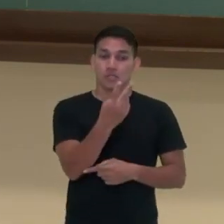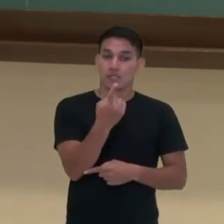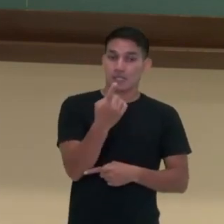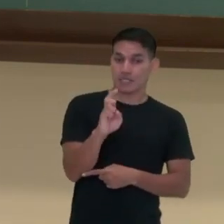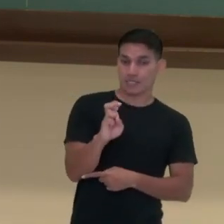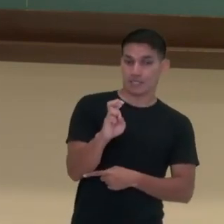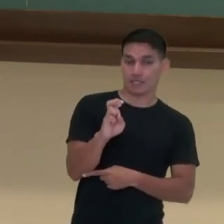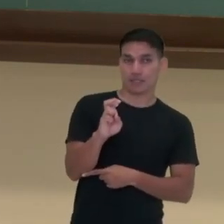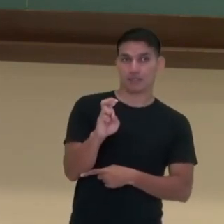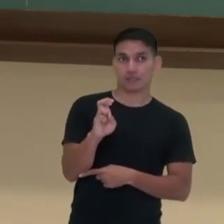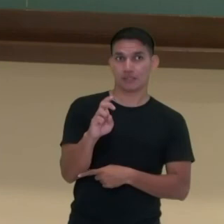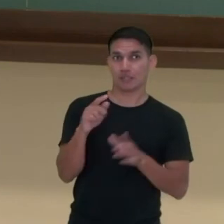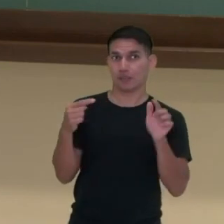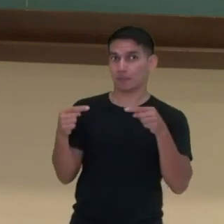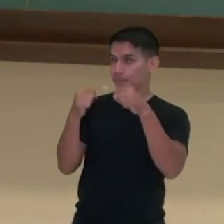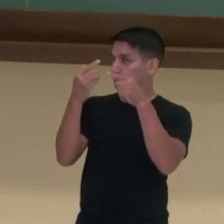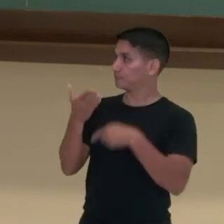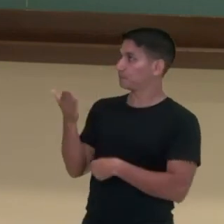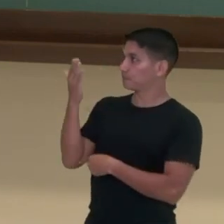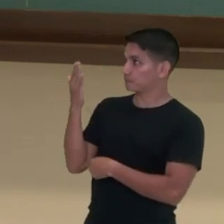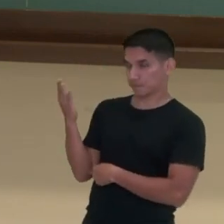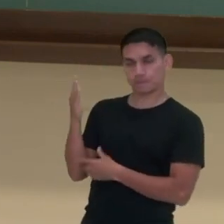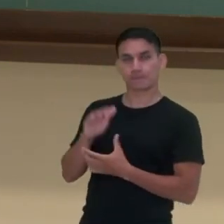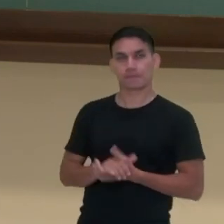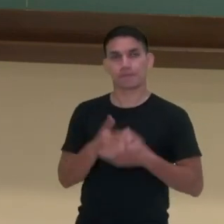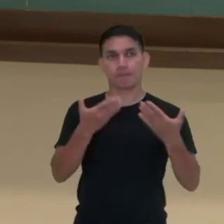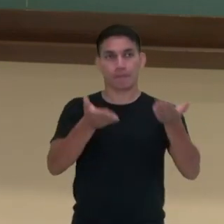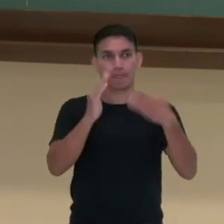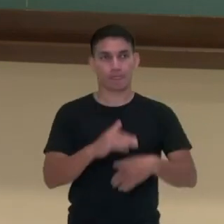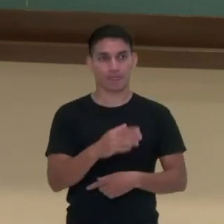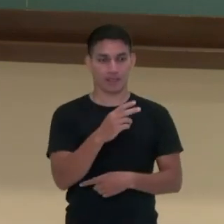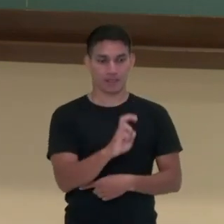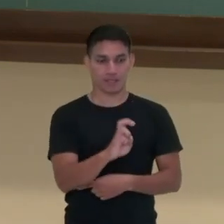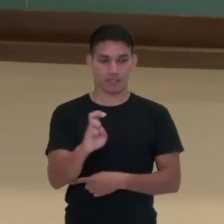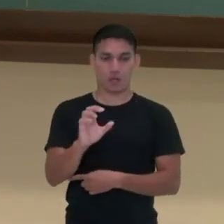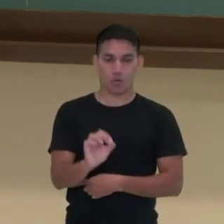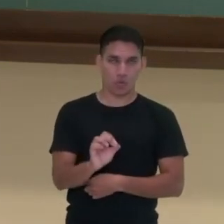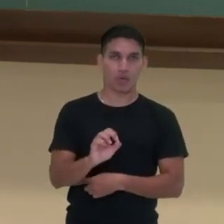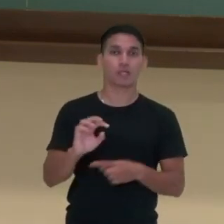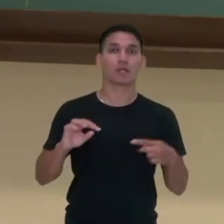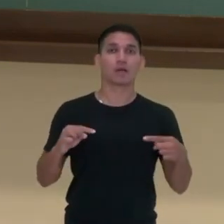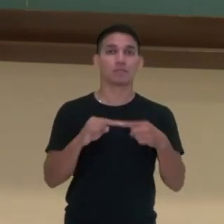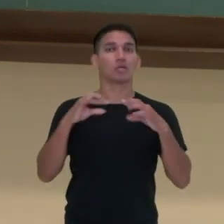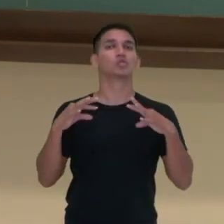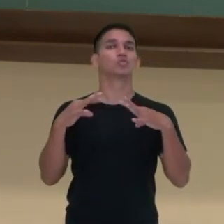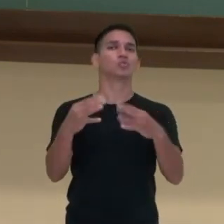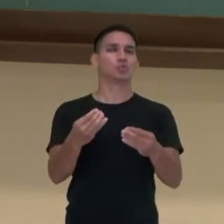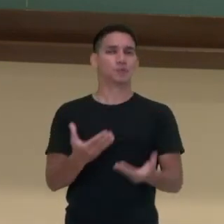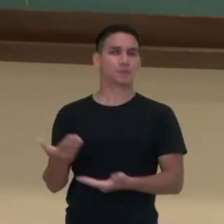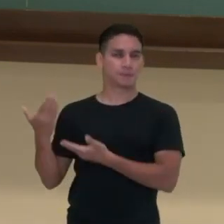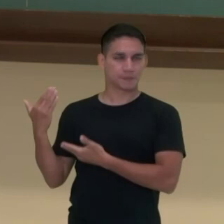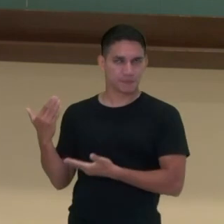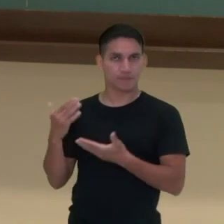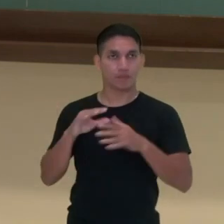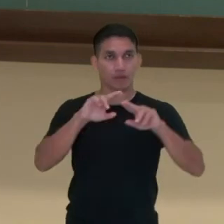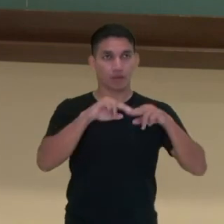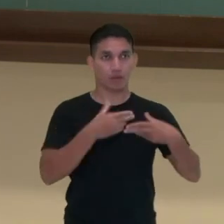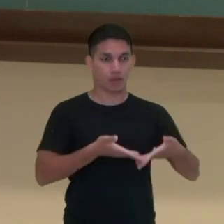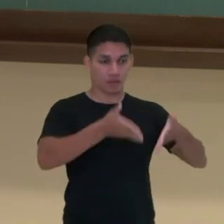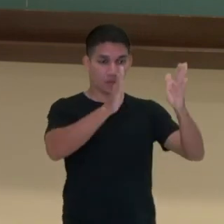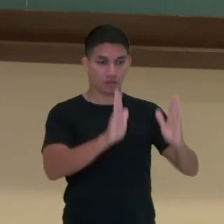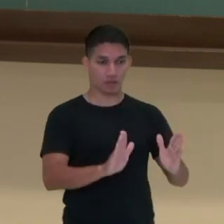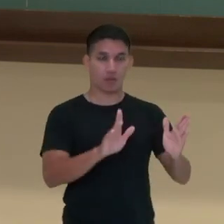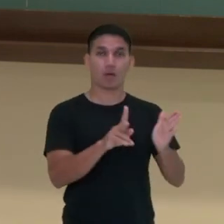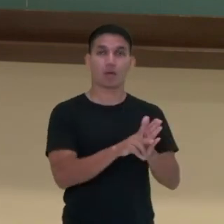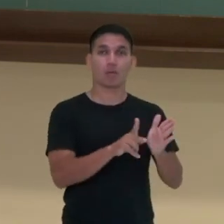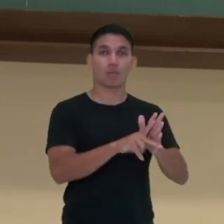215, resultado desse cálculo, pessoal, e 550, resultado de todo esse cálculo. Aqui